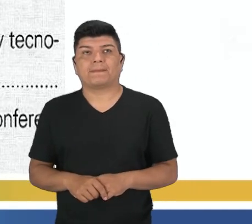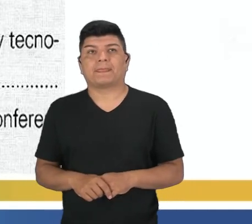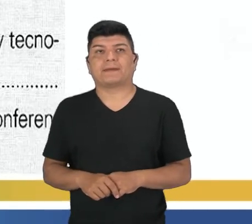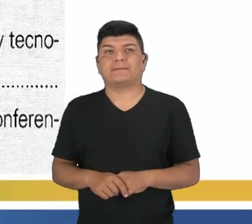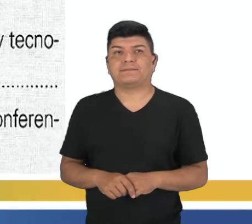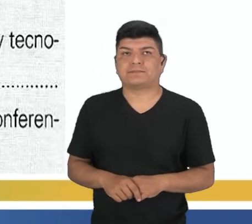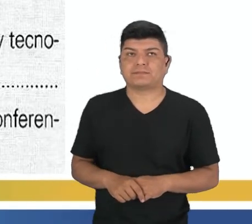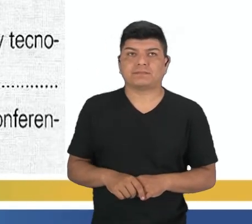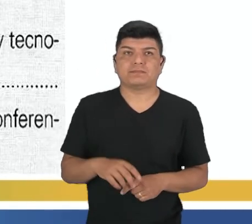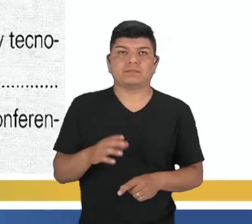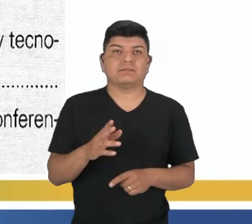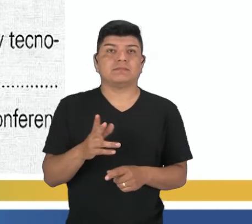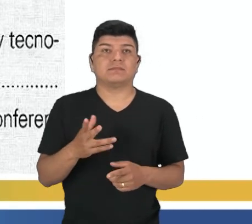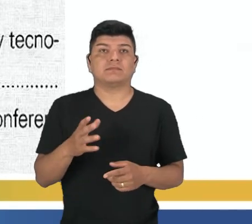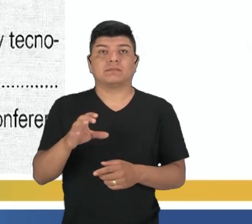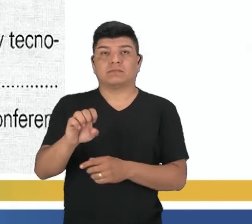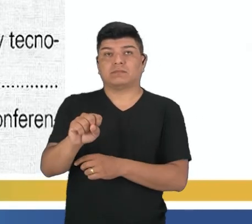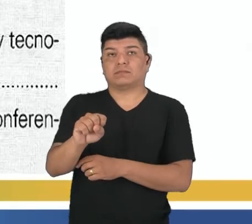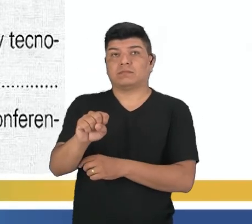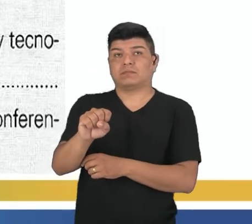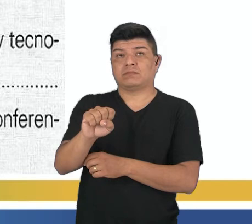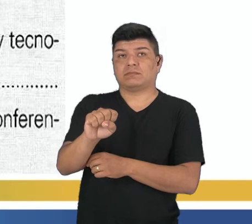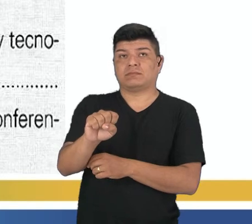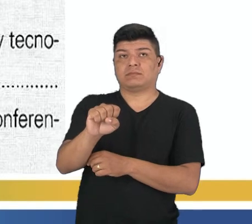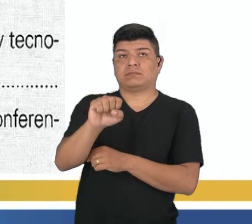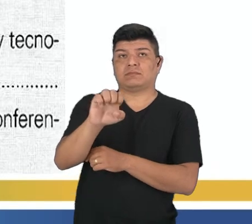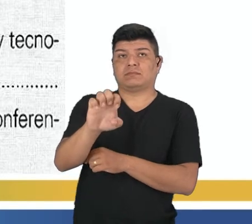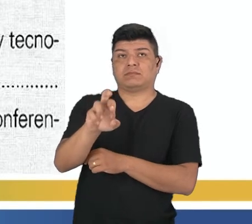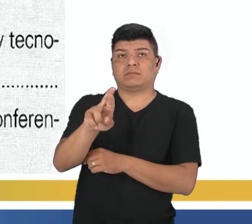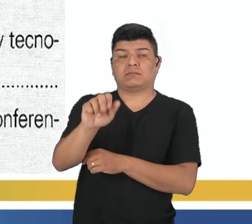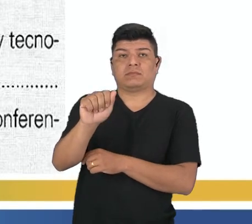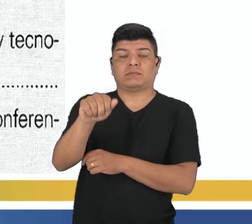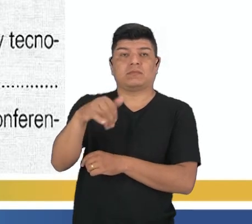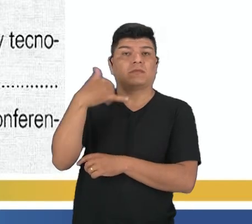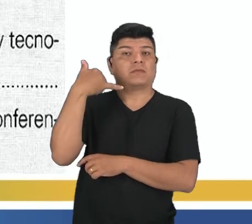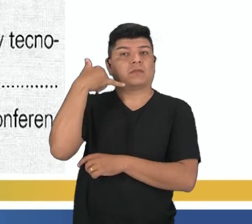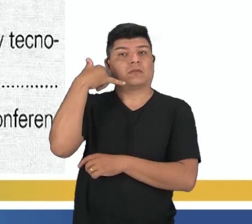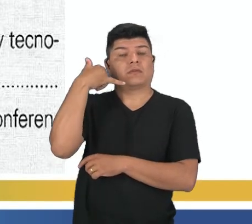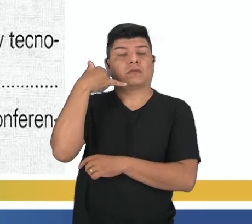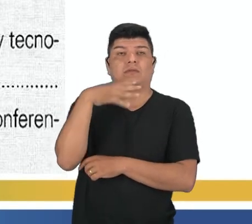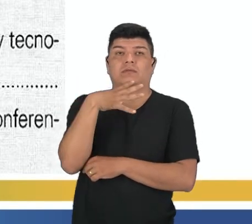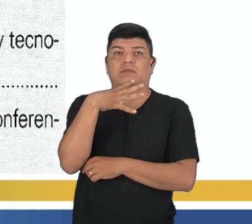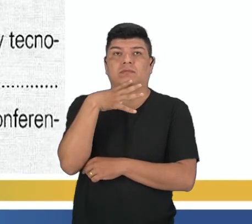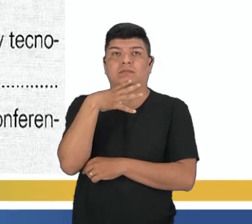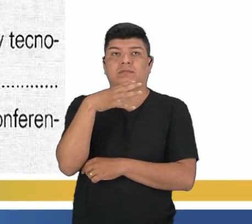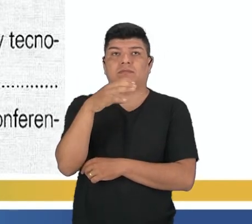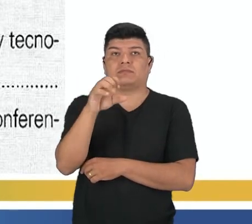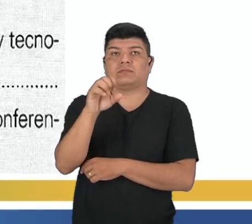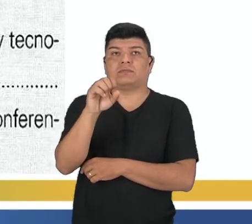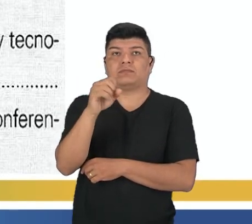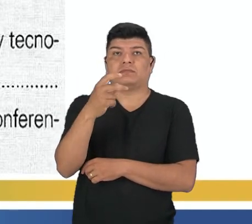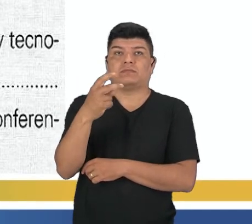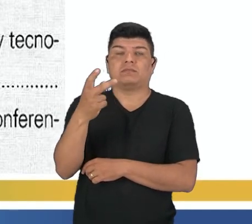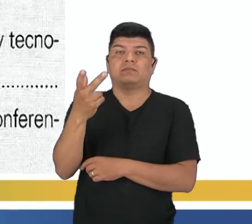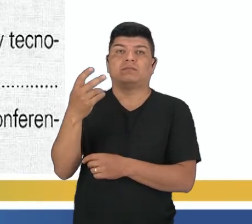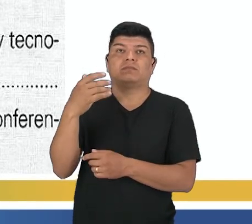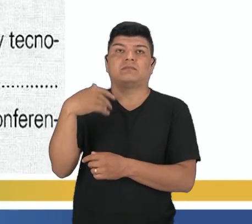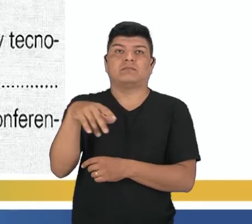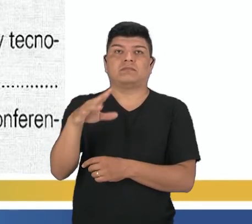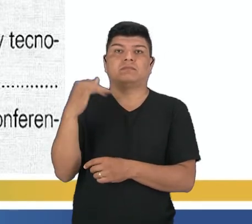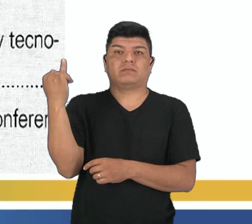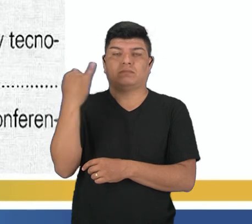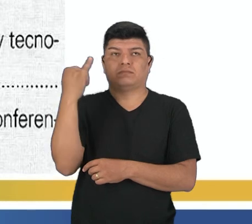como conhecemos em la atualidade, né? Ou seja, os telefones, como conhecemos na atualidade, serão uma relíquia dentro de uns